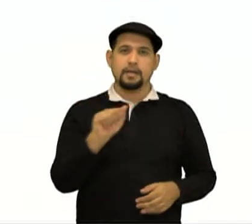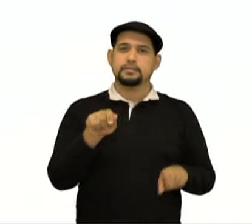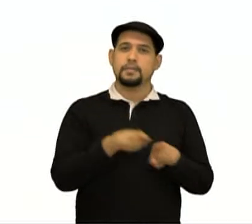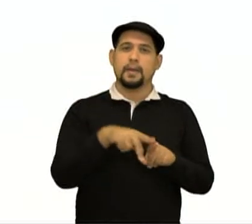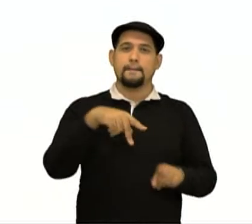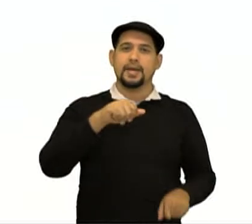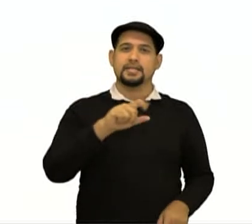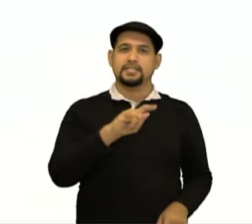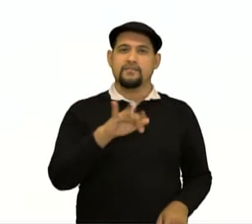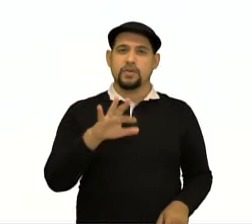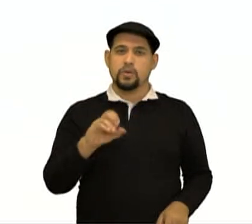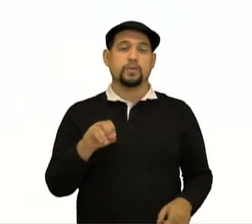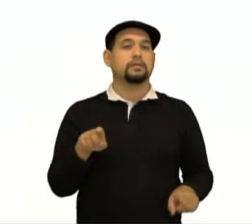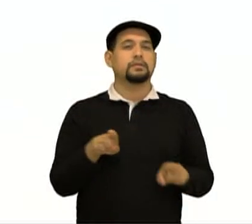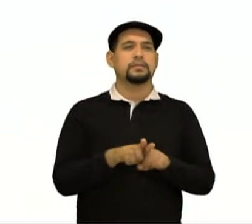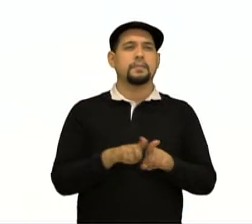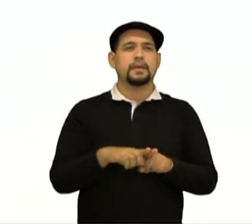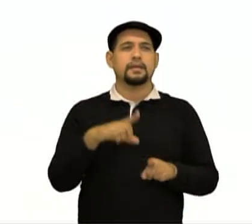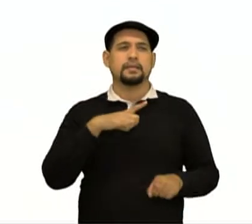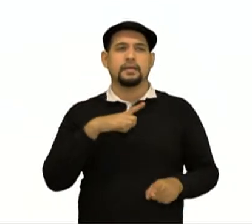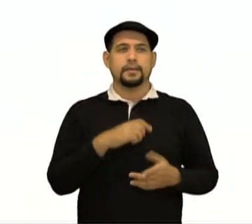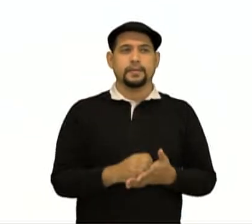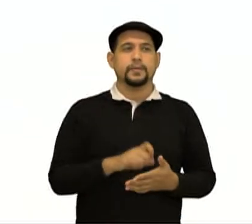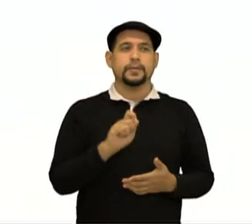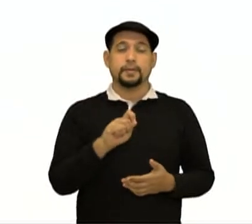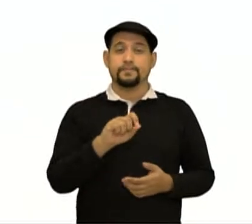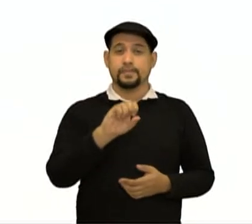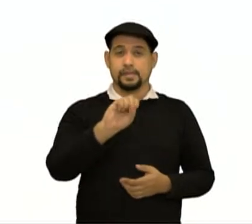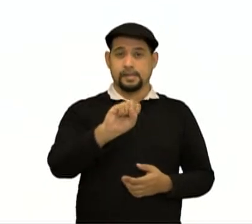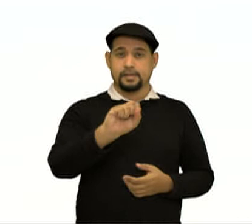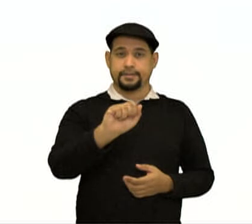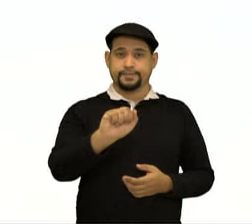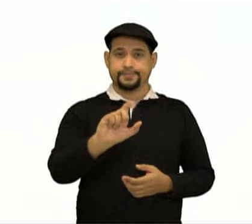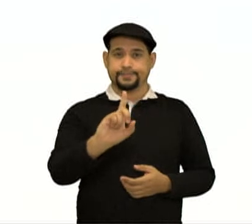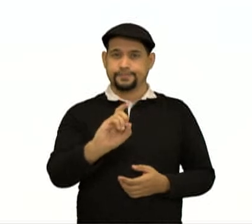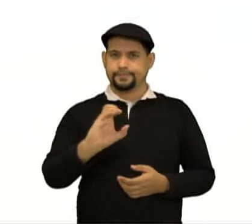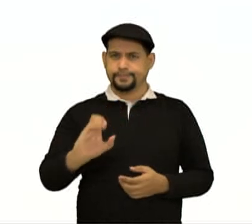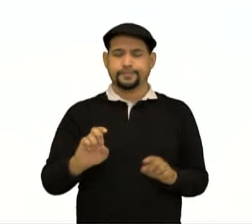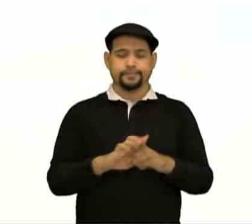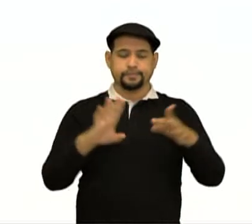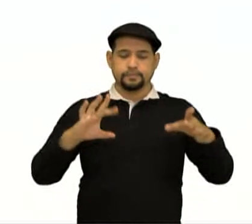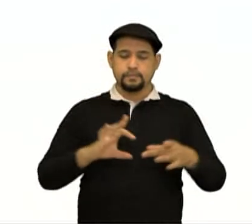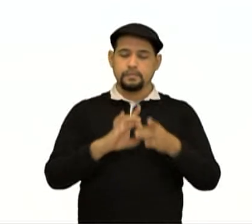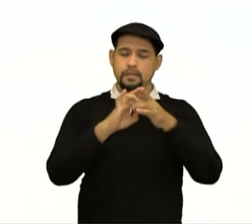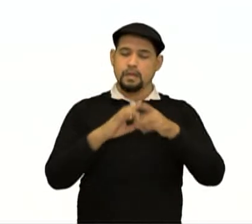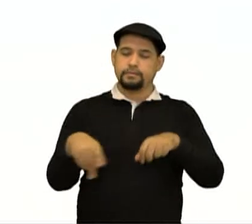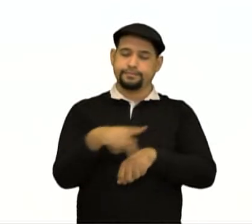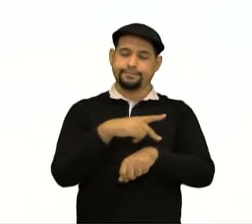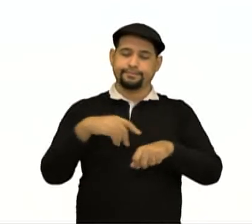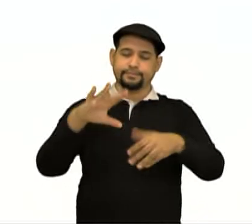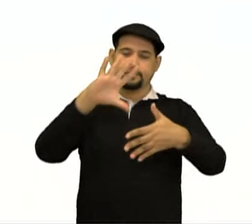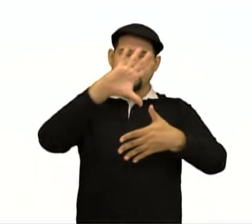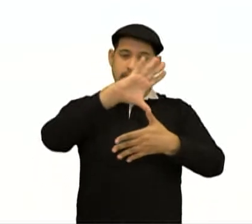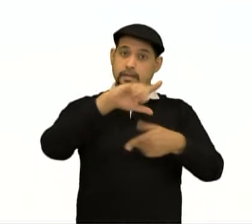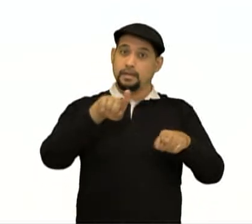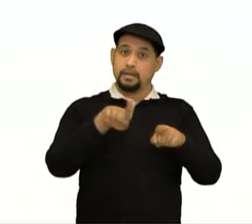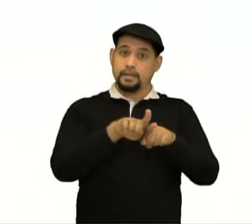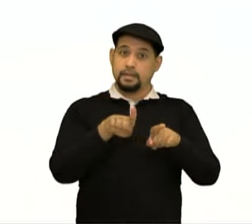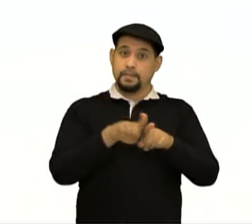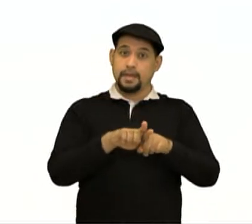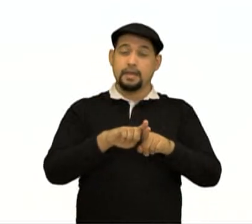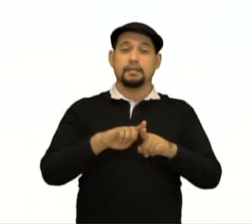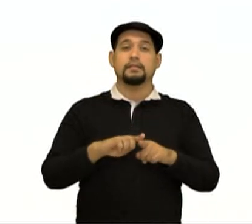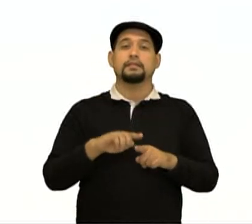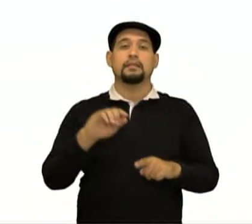Pacífico e temos também as EA descer que tem uma união tanto de países da América quanto o países da